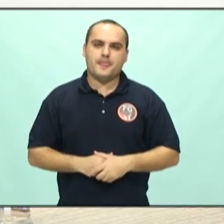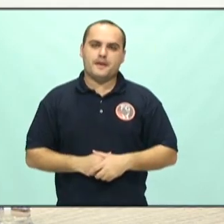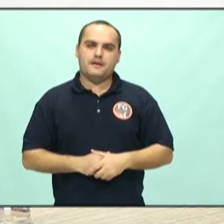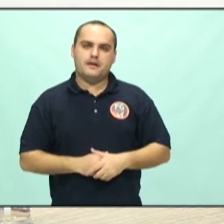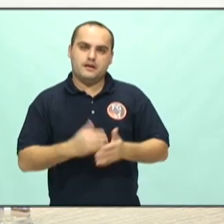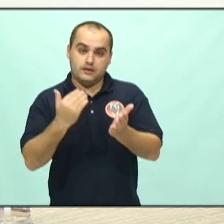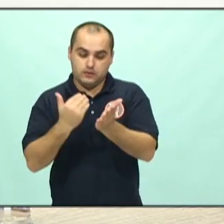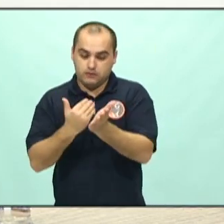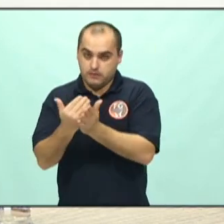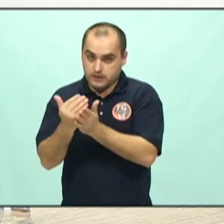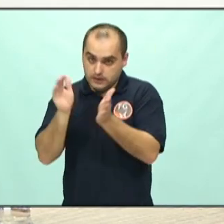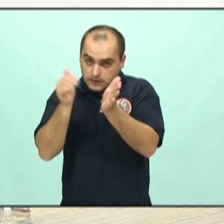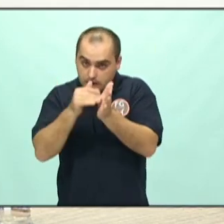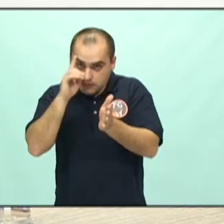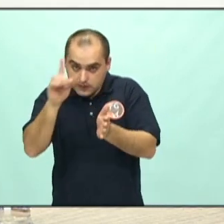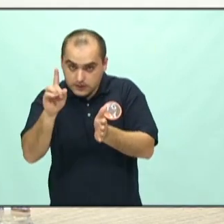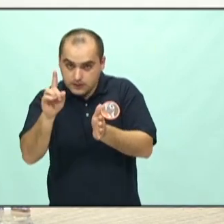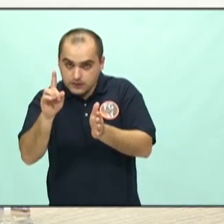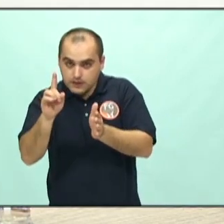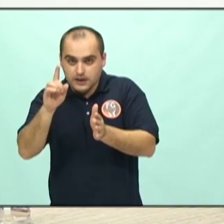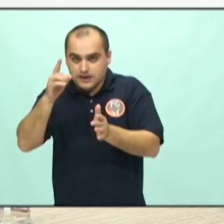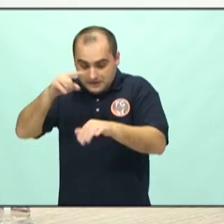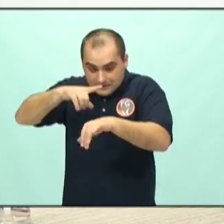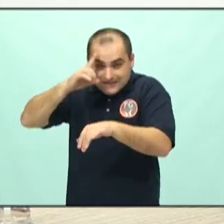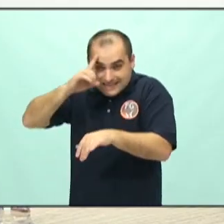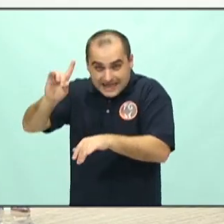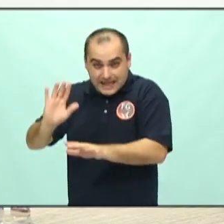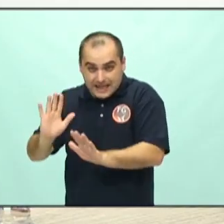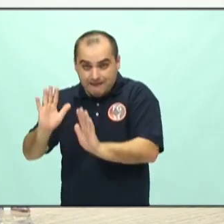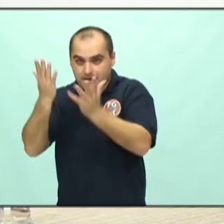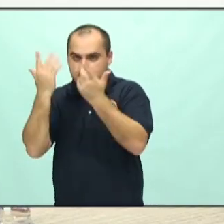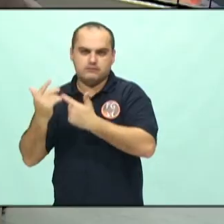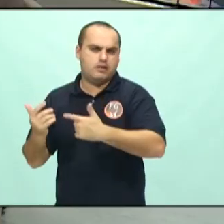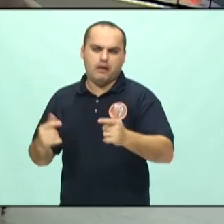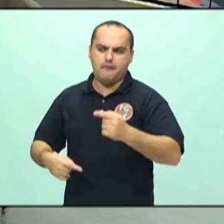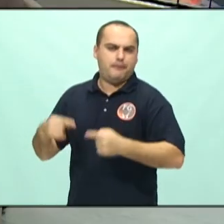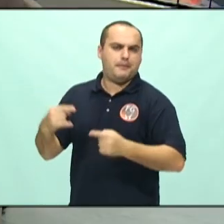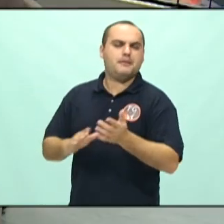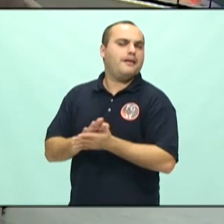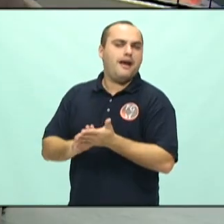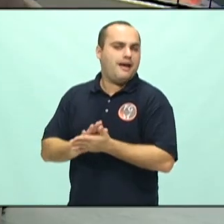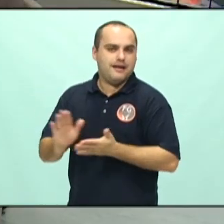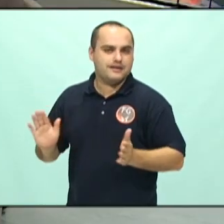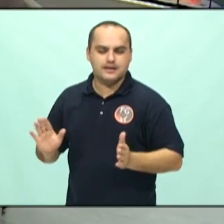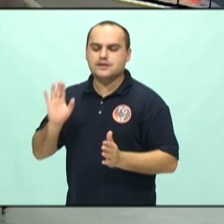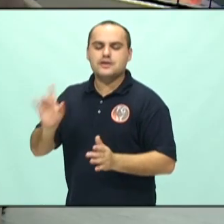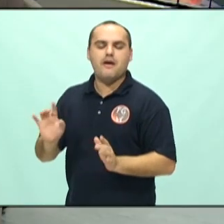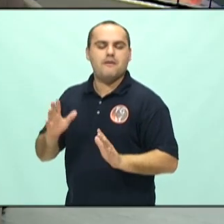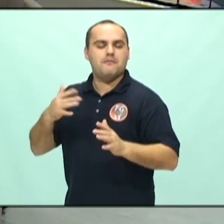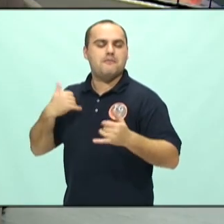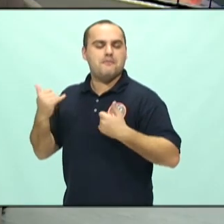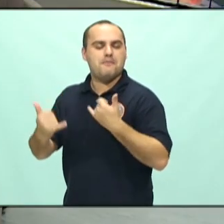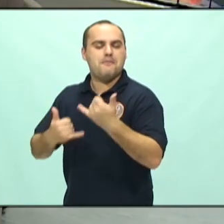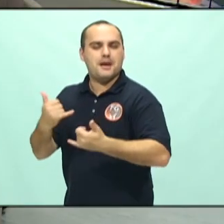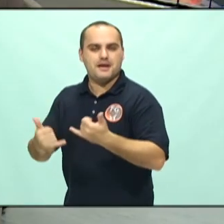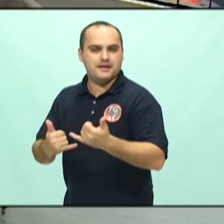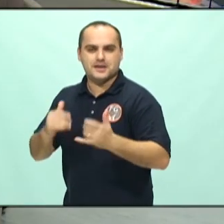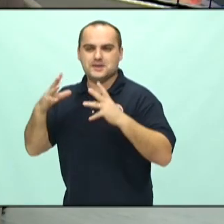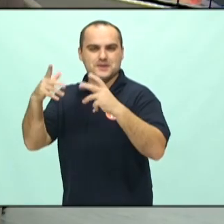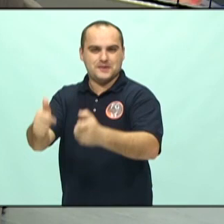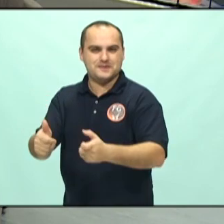continua até o dia da festa e depois da festa. Durante a festa a gente deixa mais restrito ali para que a gente possa fazer essa confraternização entre